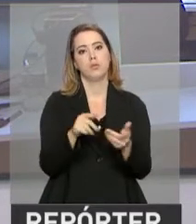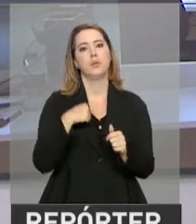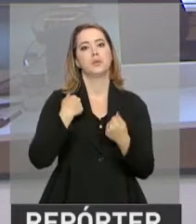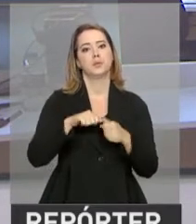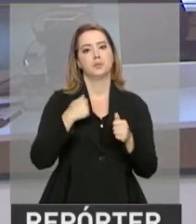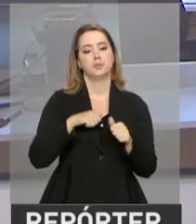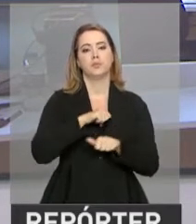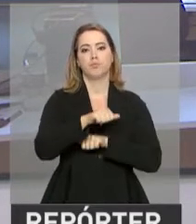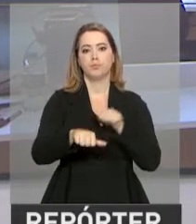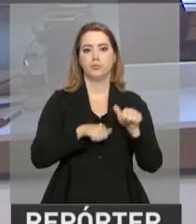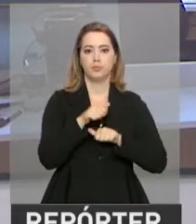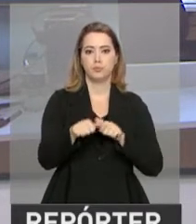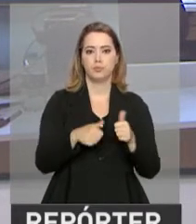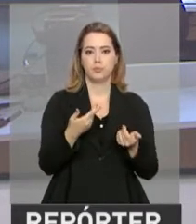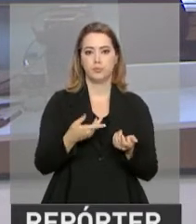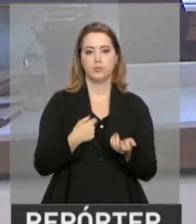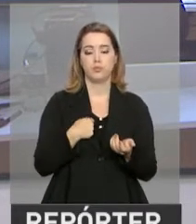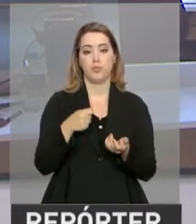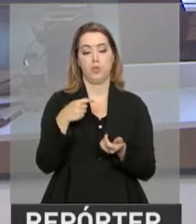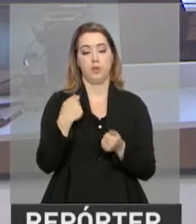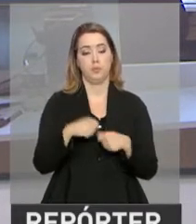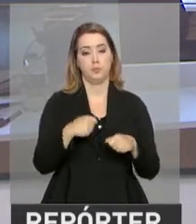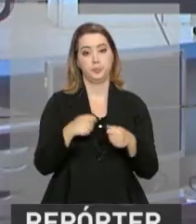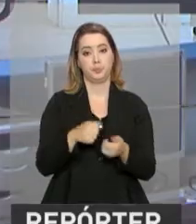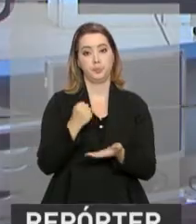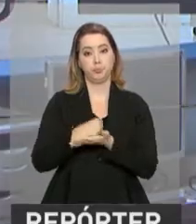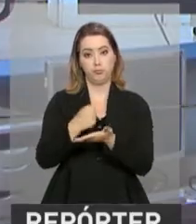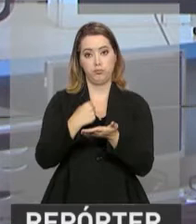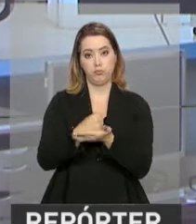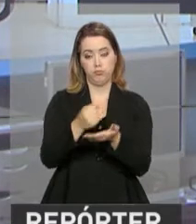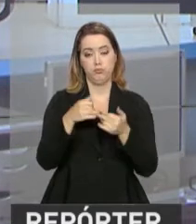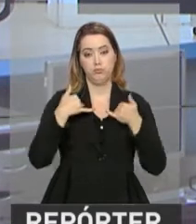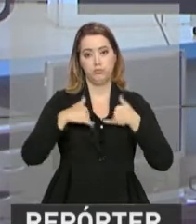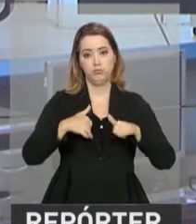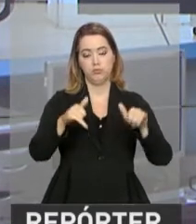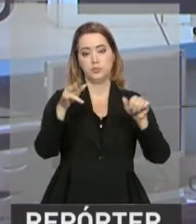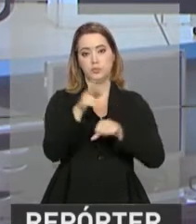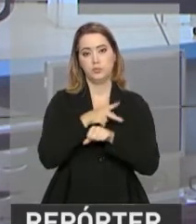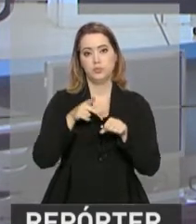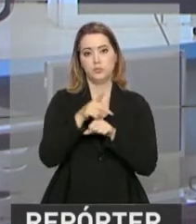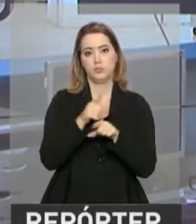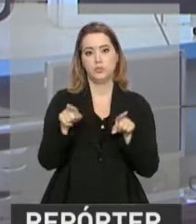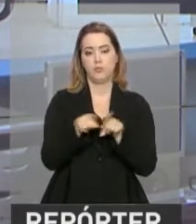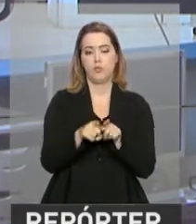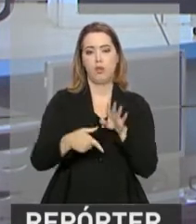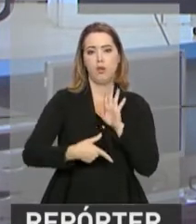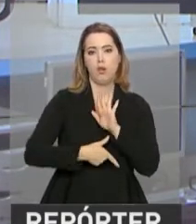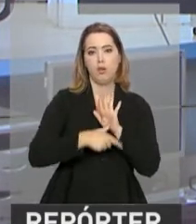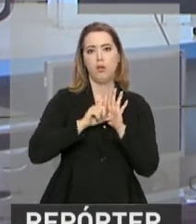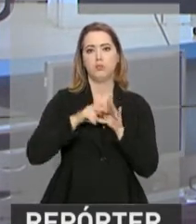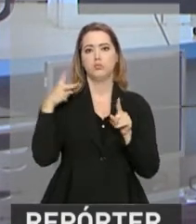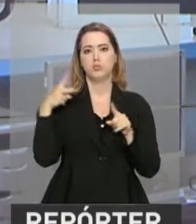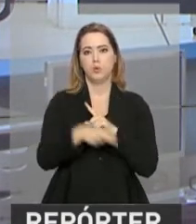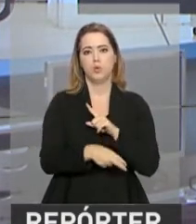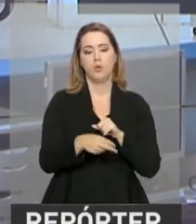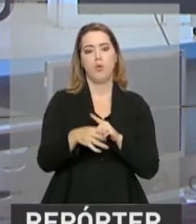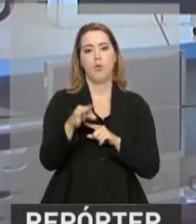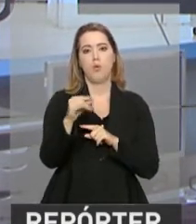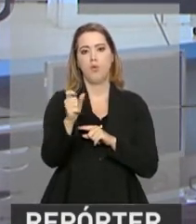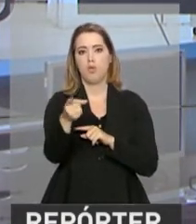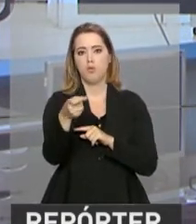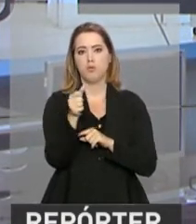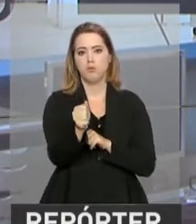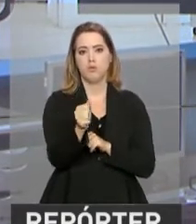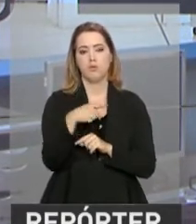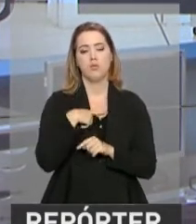para atender à demanda por energia no país a cobrança da taxa havia sido suspensa em abril deste ano quando passou para